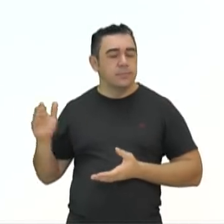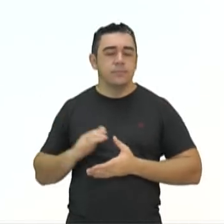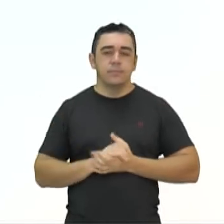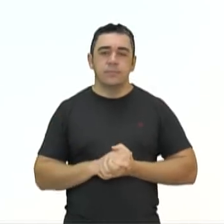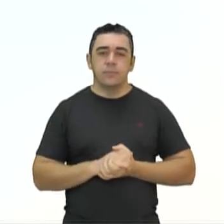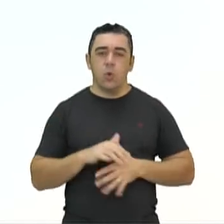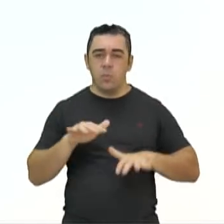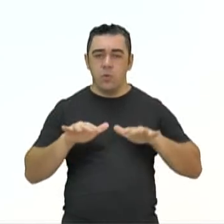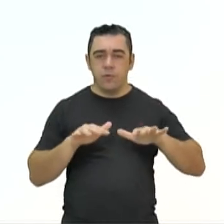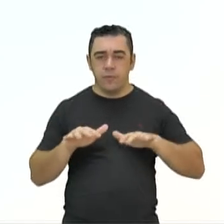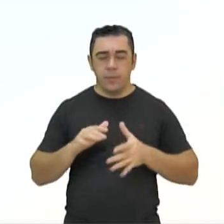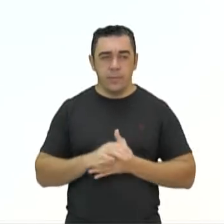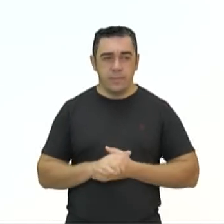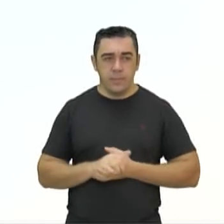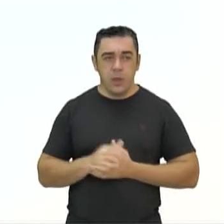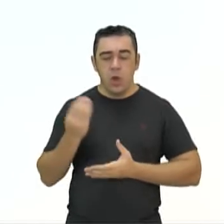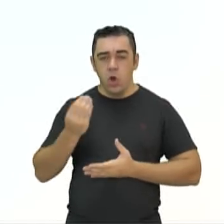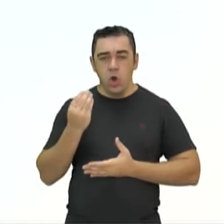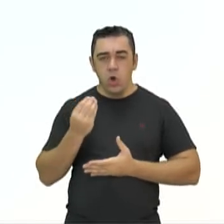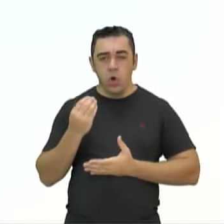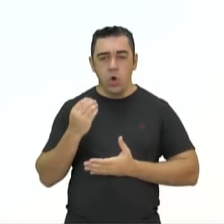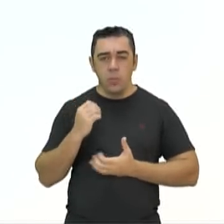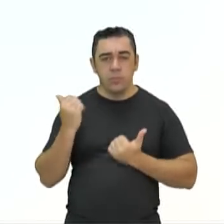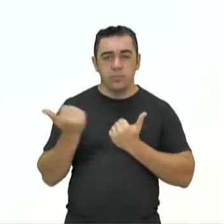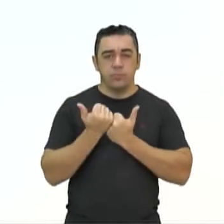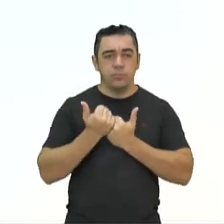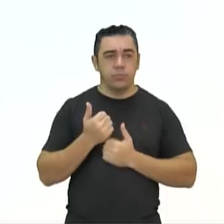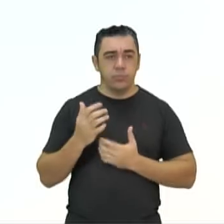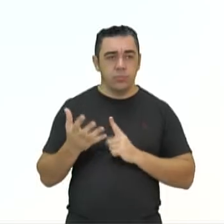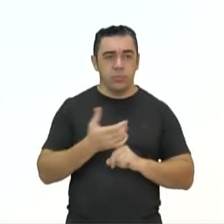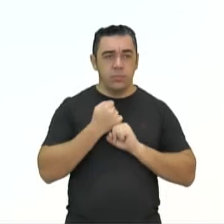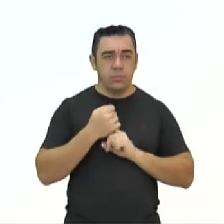como você errar. E aqui uma captura dele, ó.